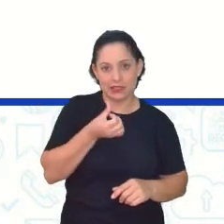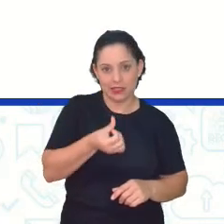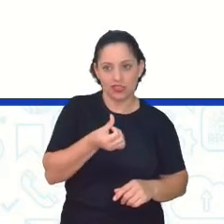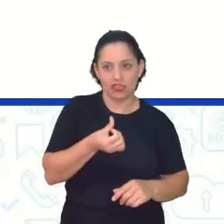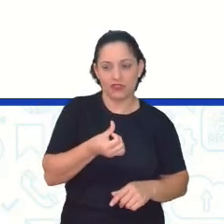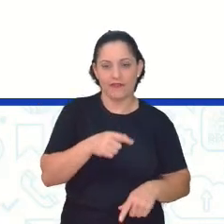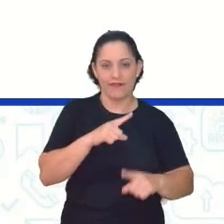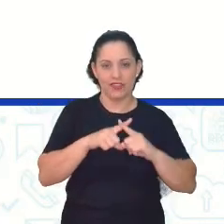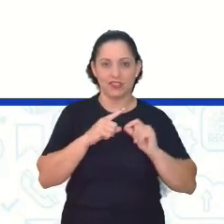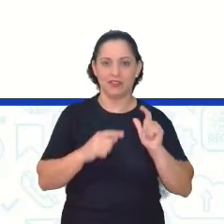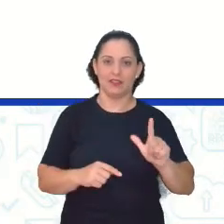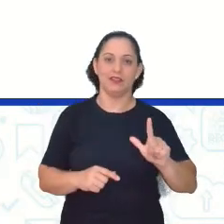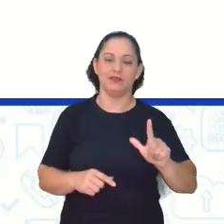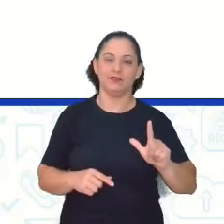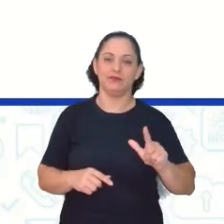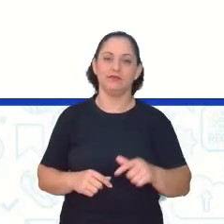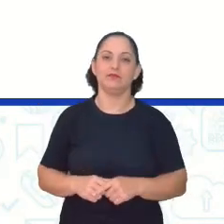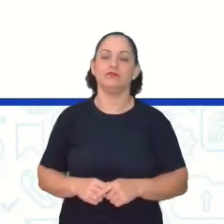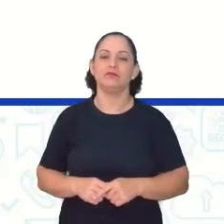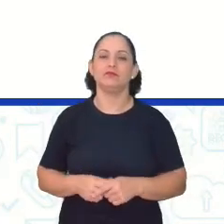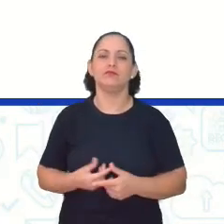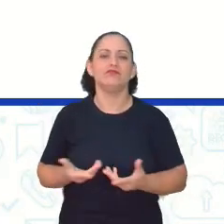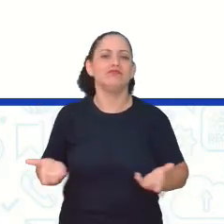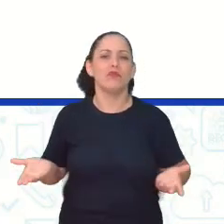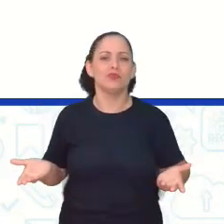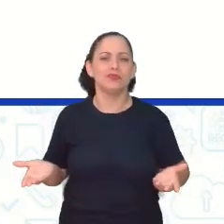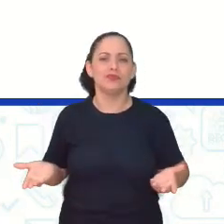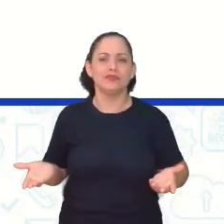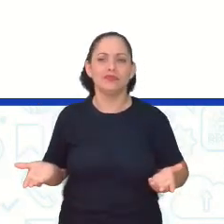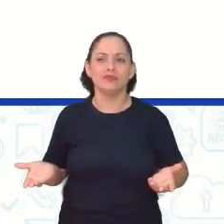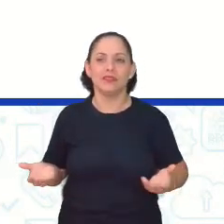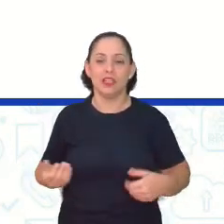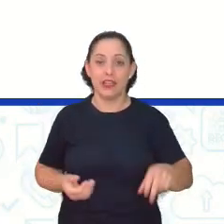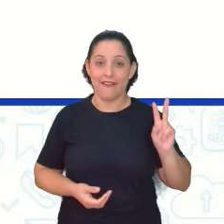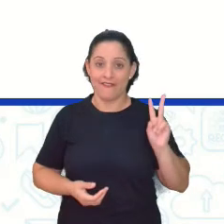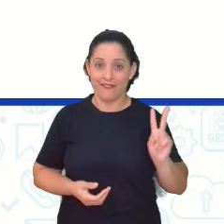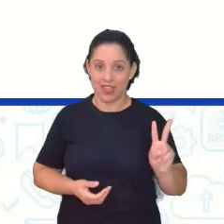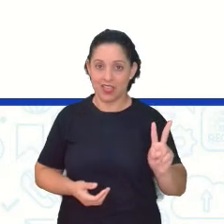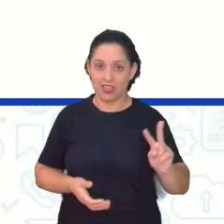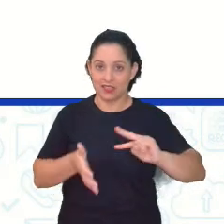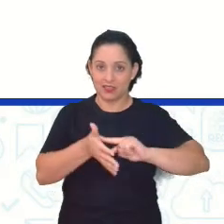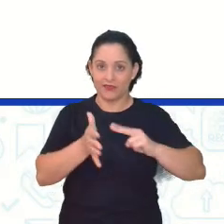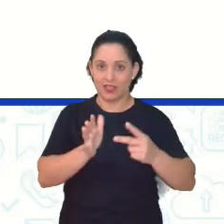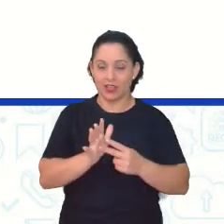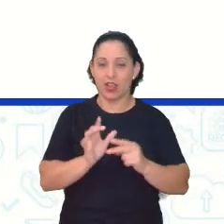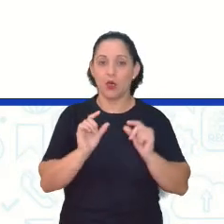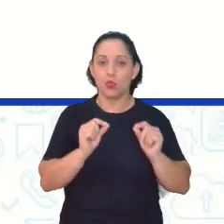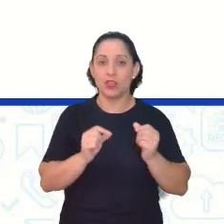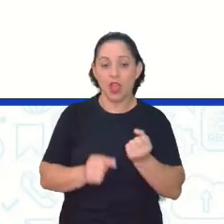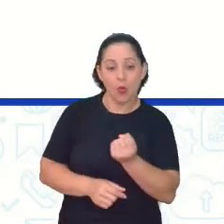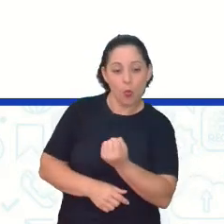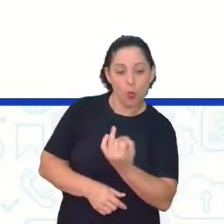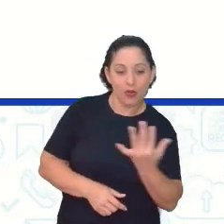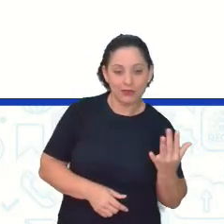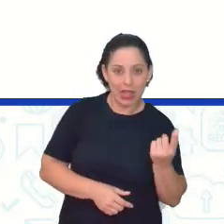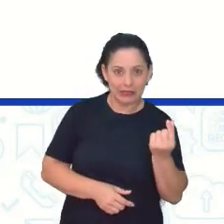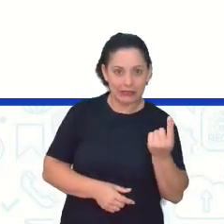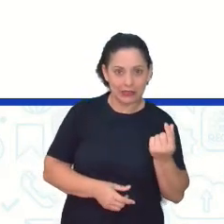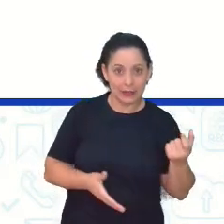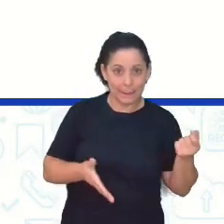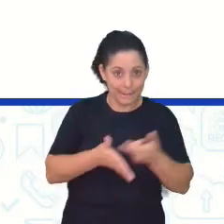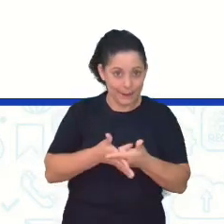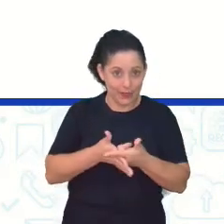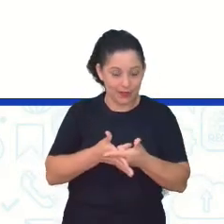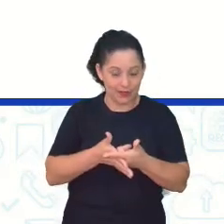6 vezes L. Onde esse V significa o valor que você vai pagar, certo?